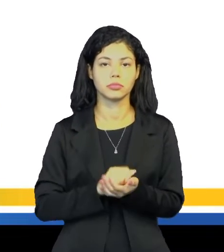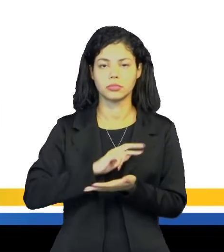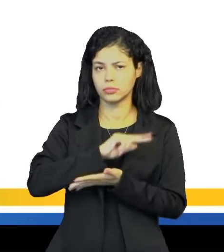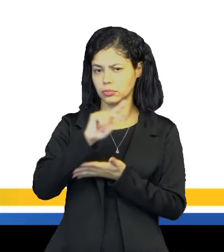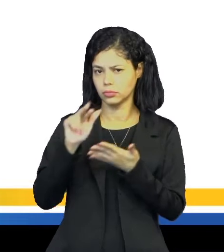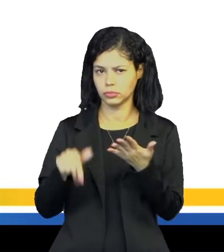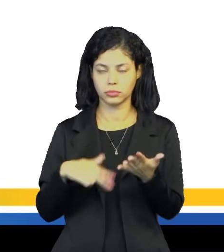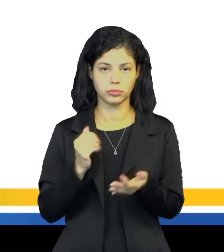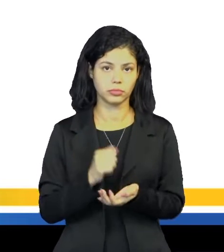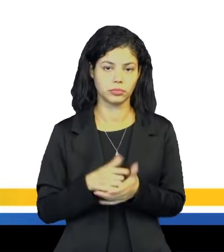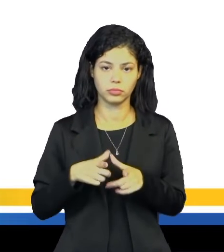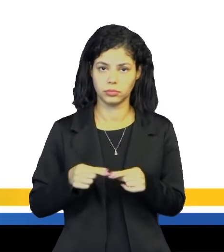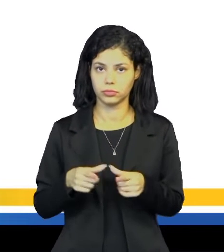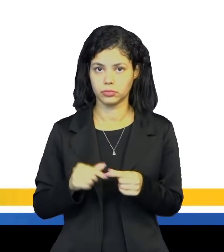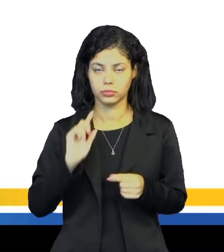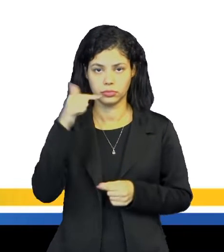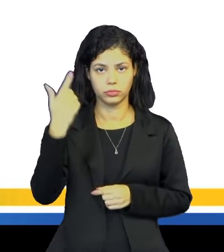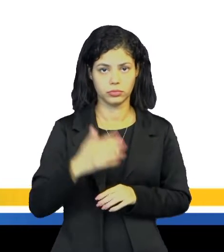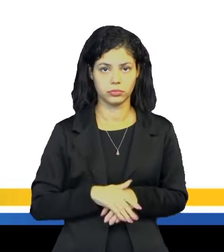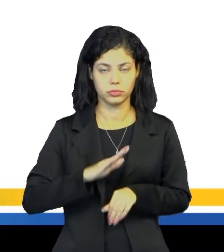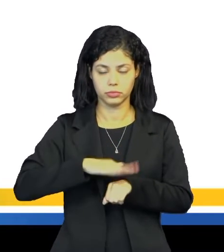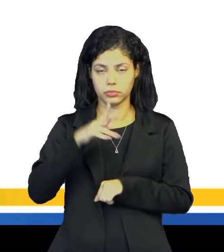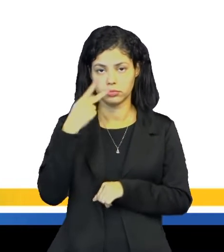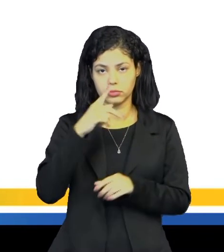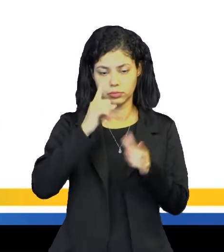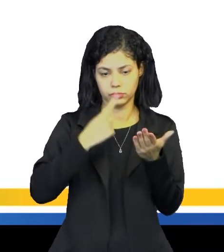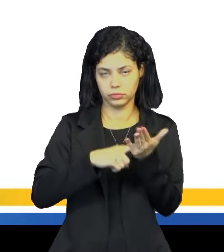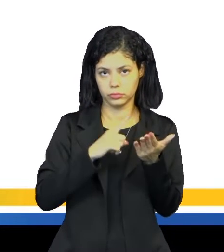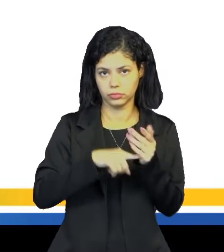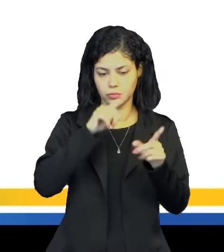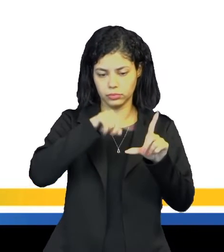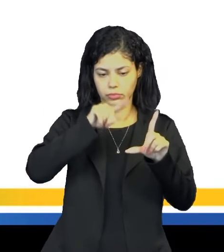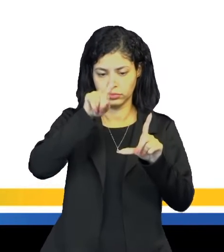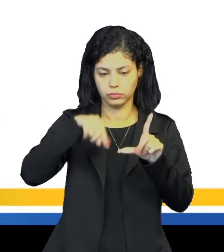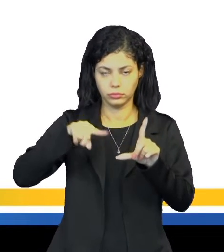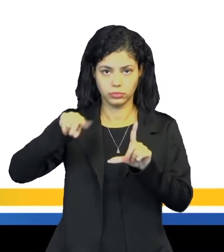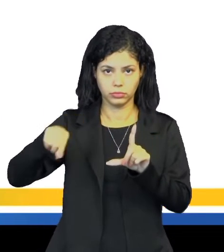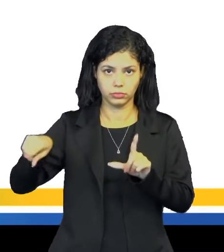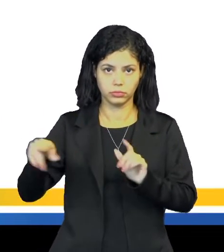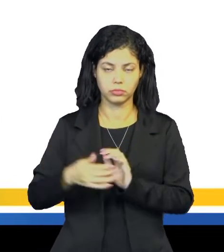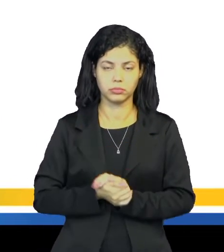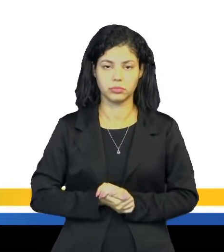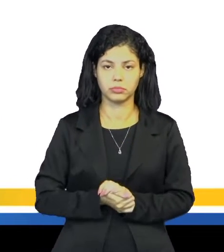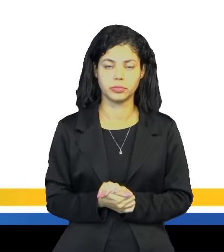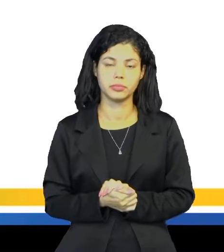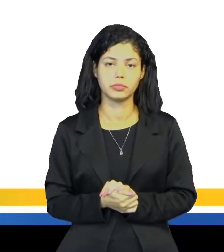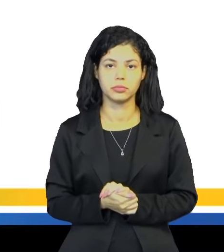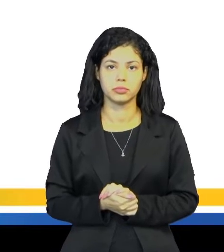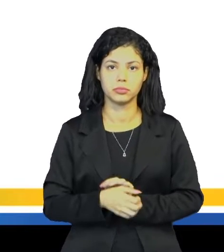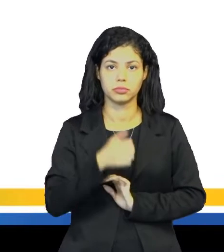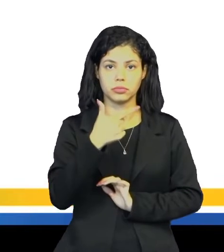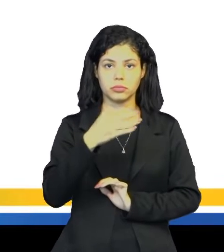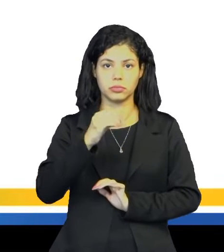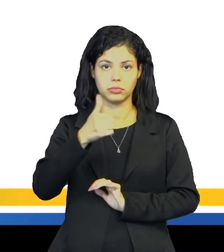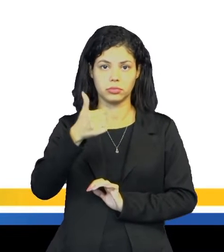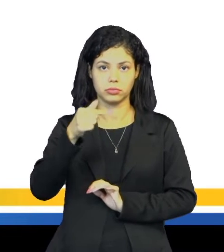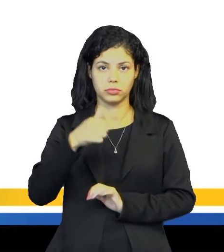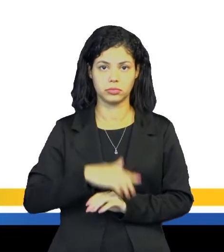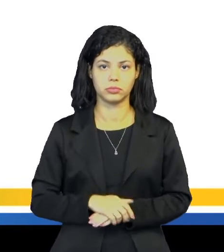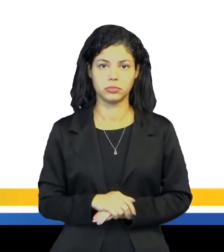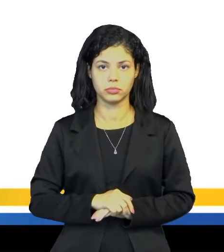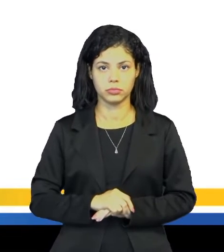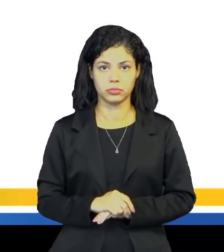o japonês, né, são os mais falados de acordo aí, né, com esse ranking aí que foi feito em 2017,